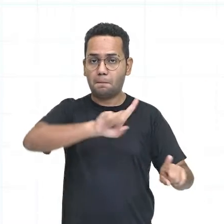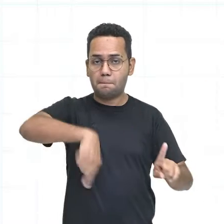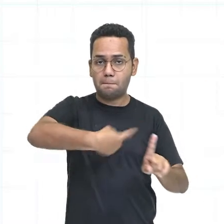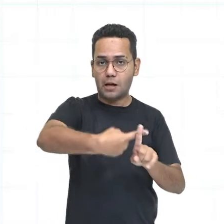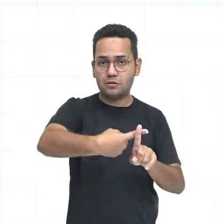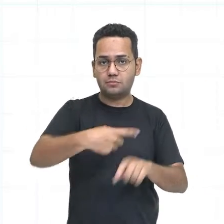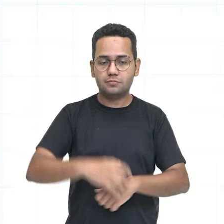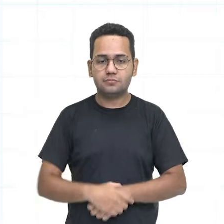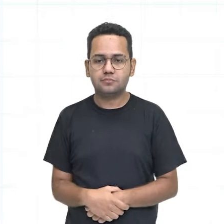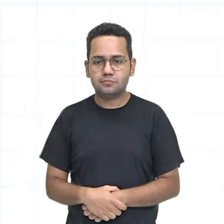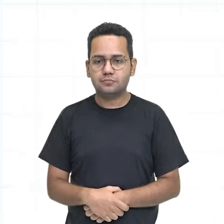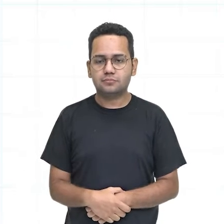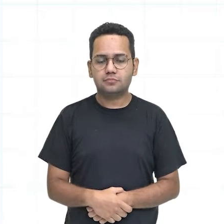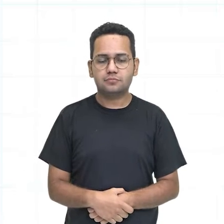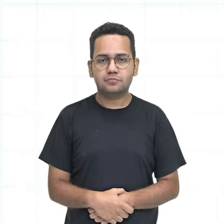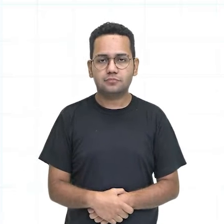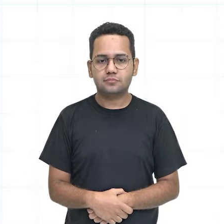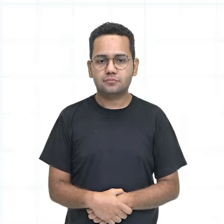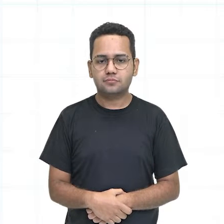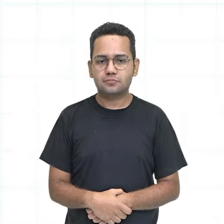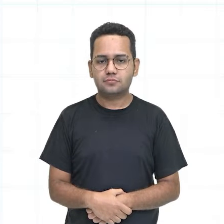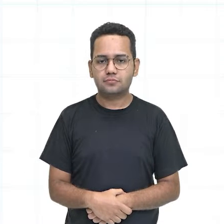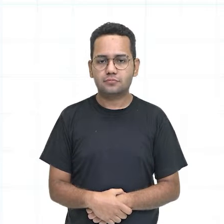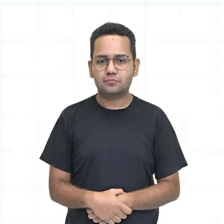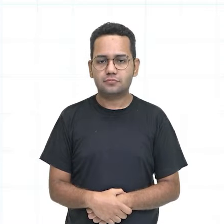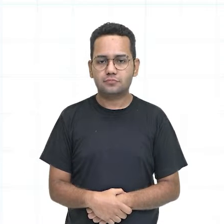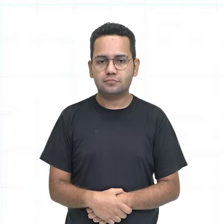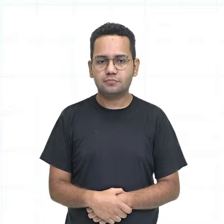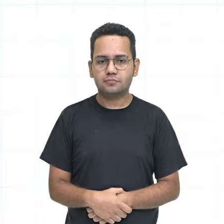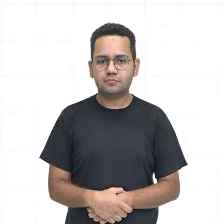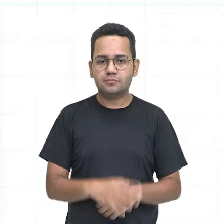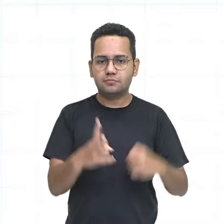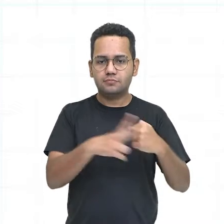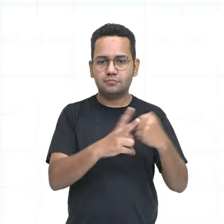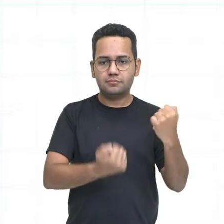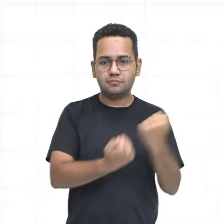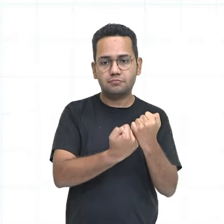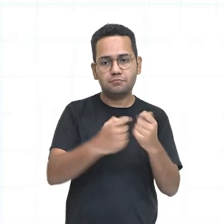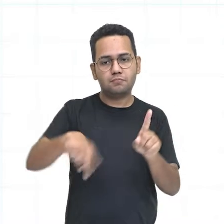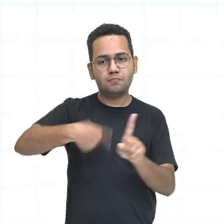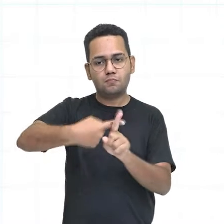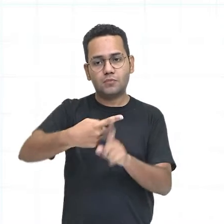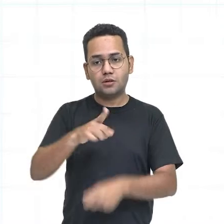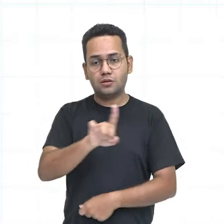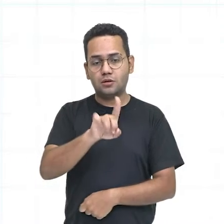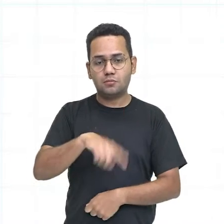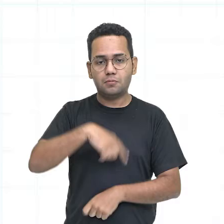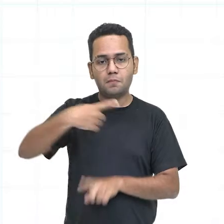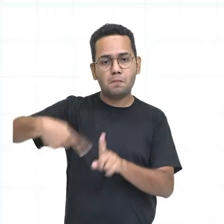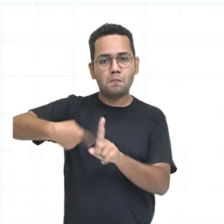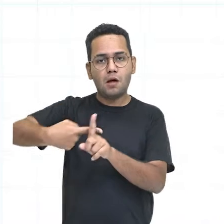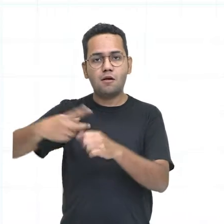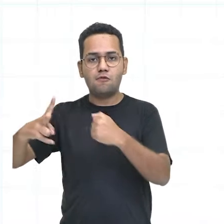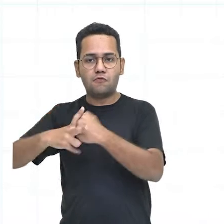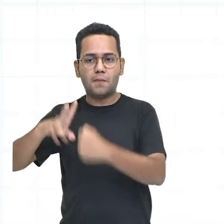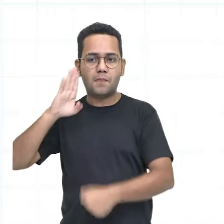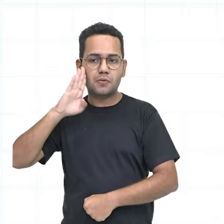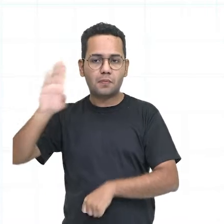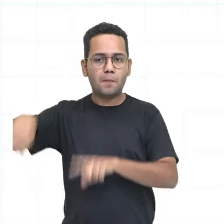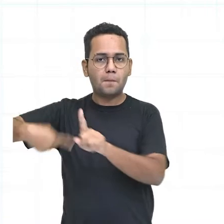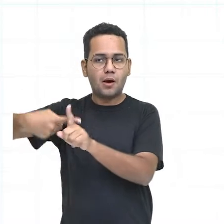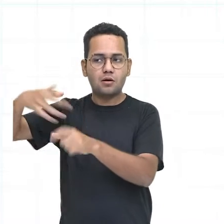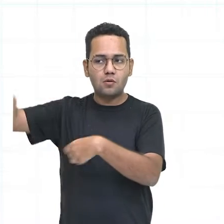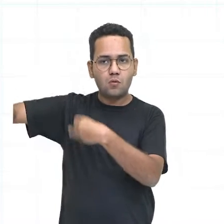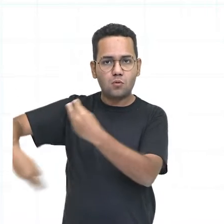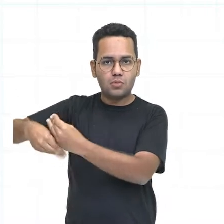Sujeito, subject, né, sujeito, mais modal verb, mais not, mais main verb, mais